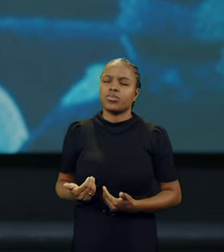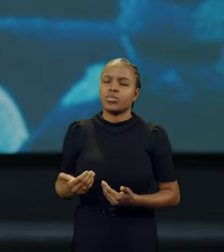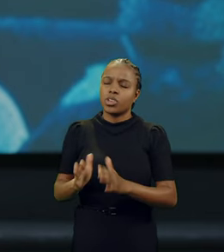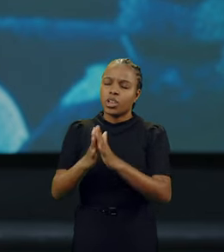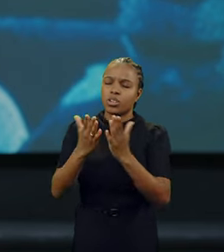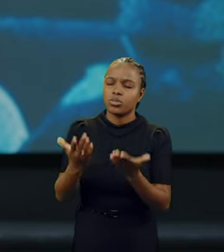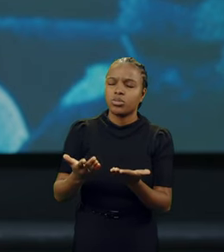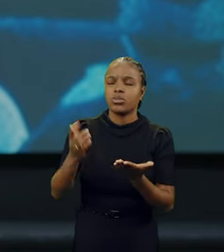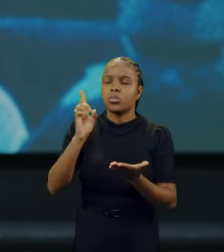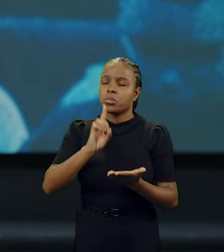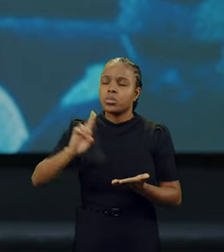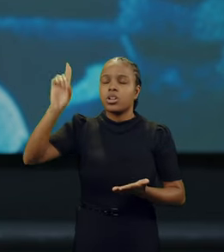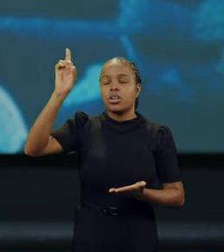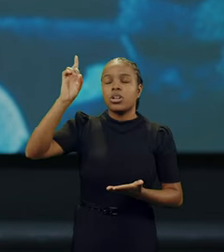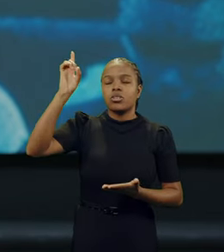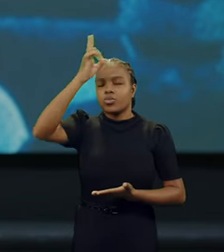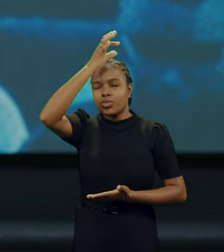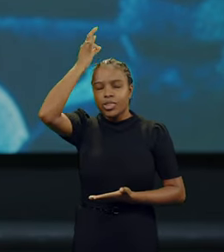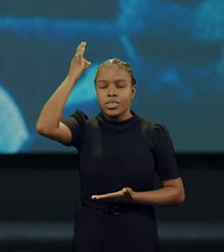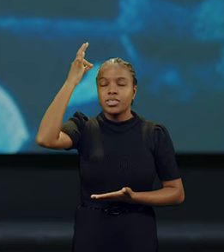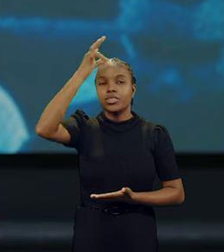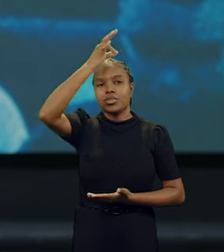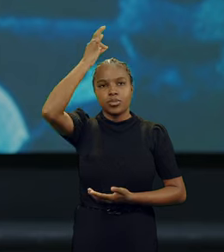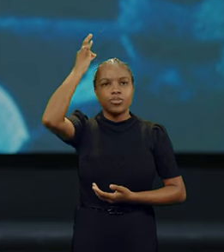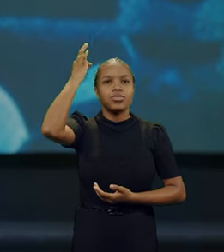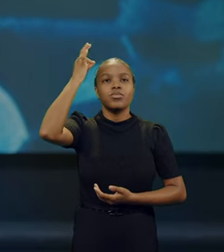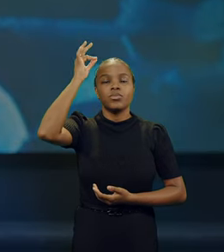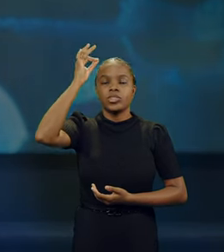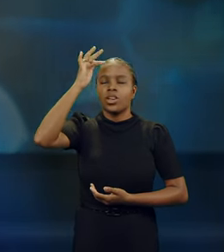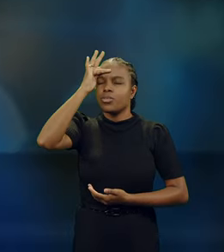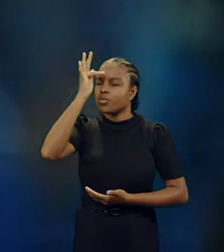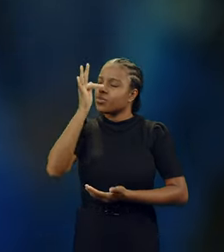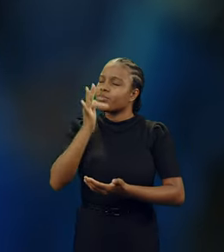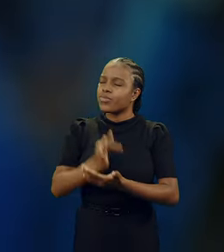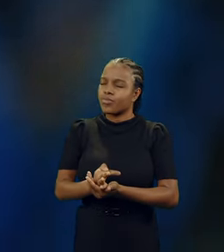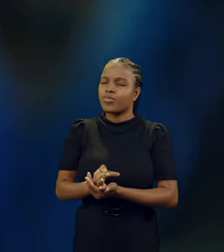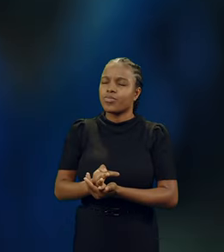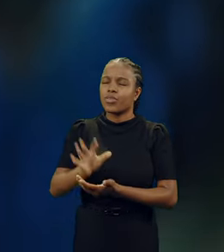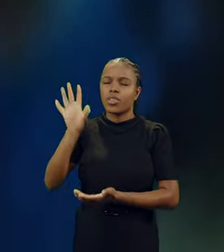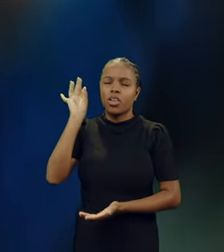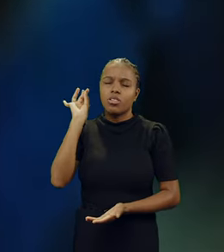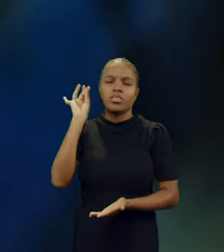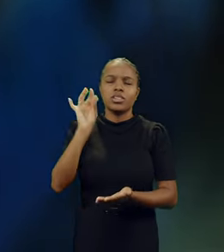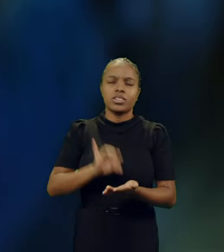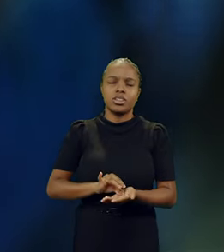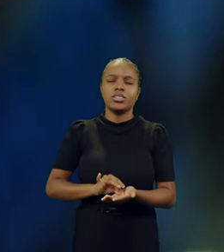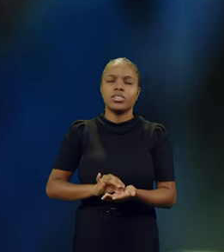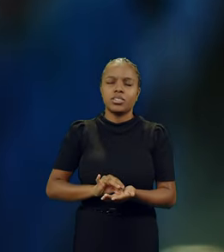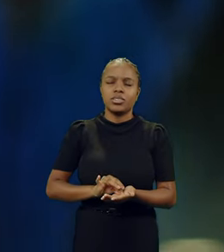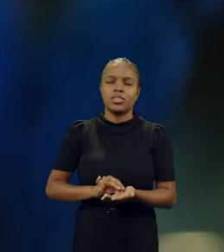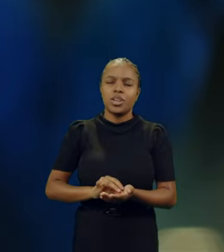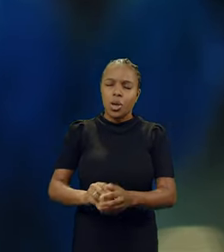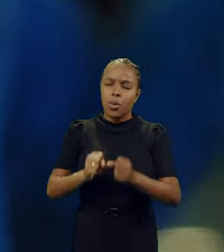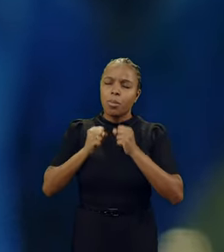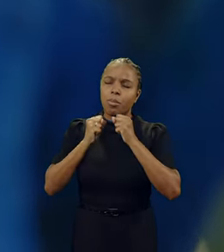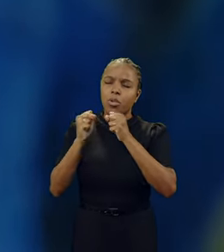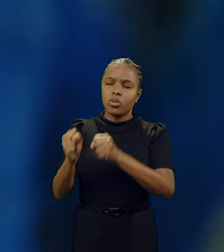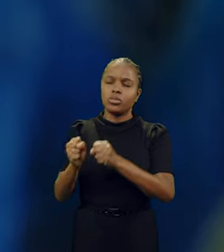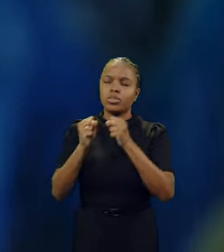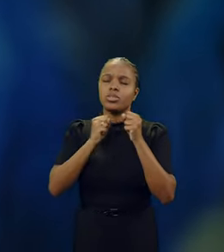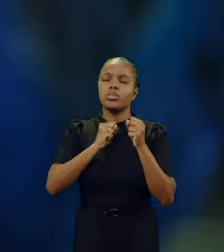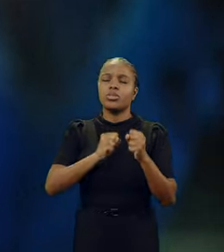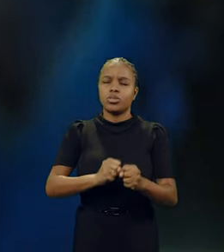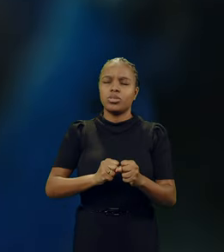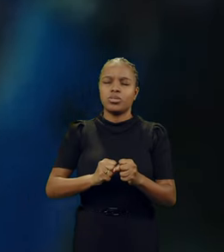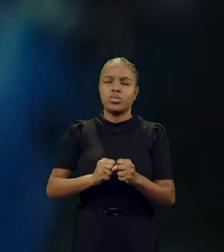palavra, que é santa, é fiel, é verdadeira, é poderosa,